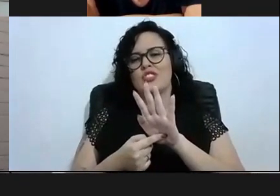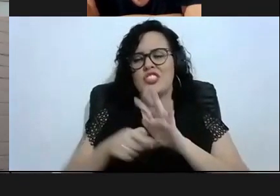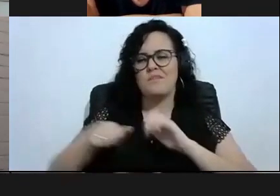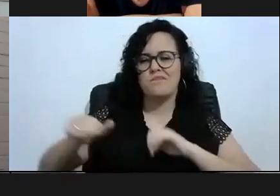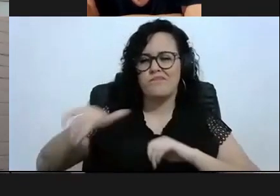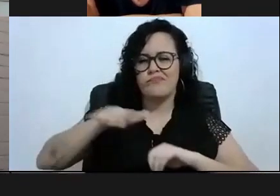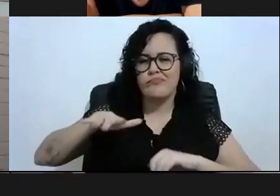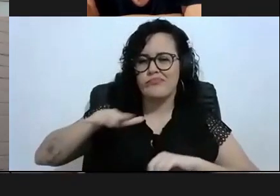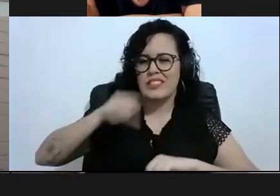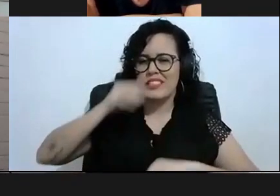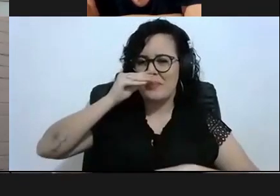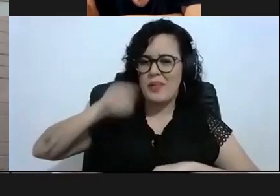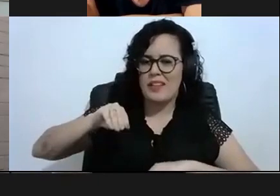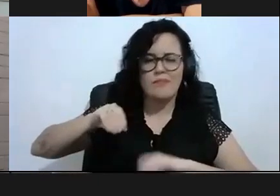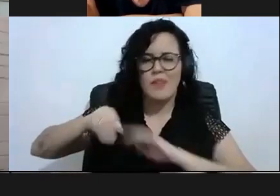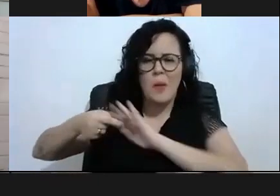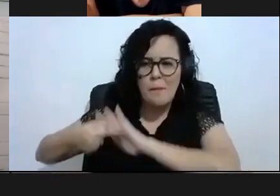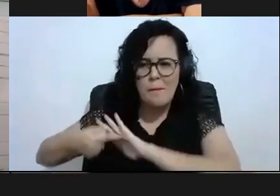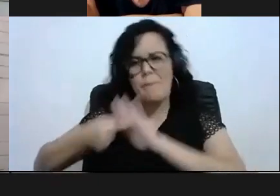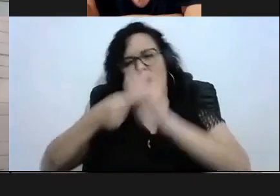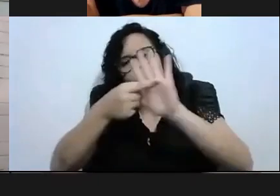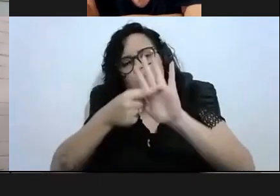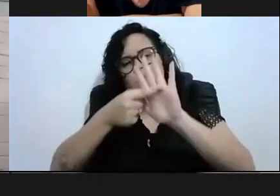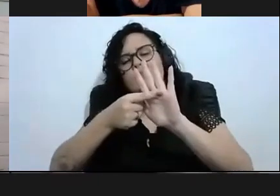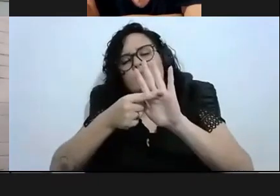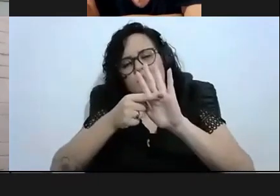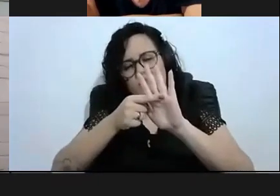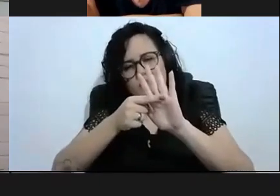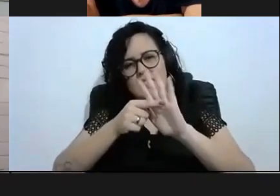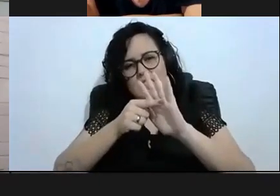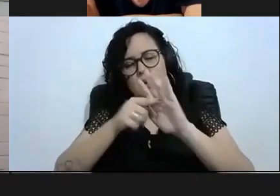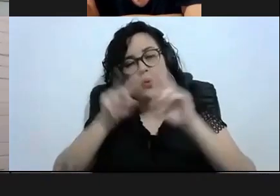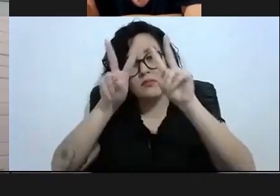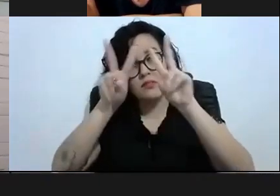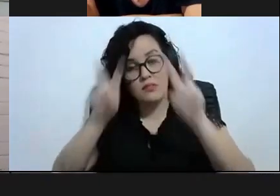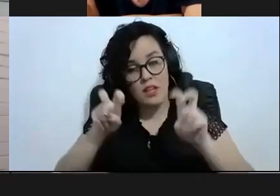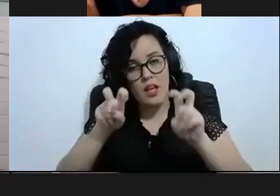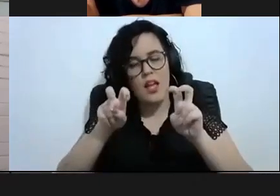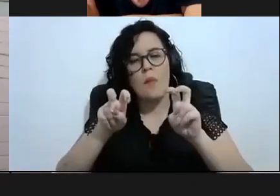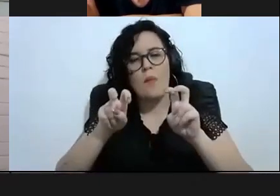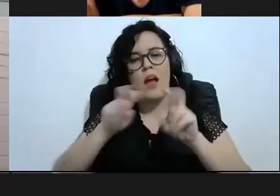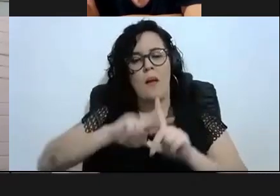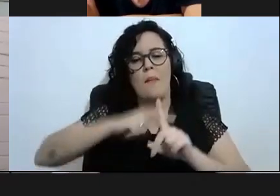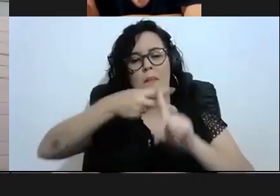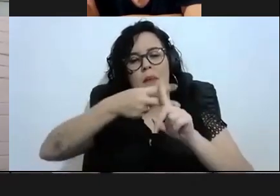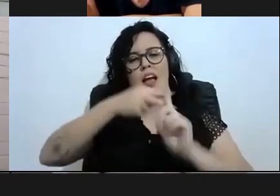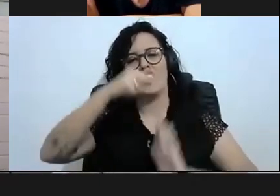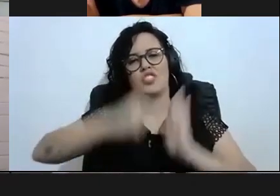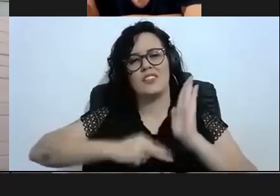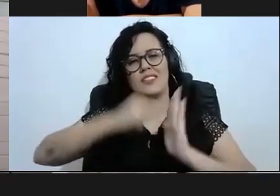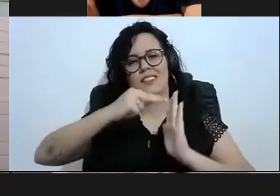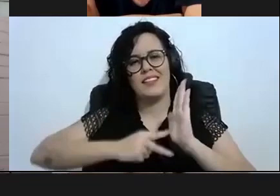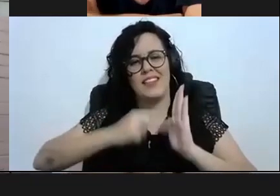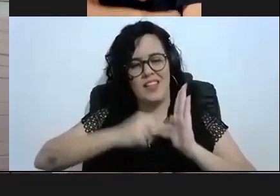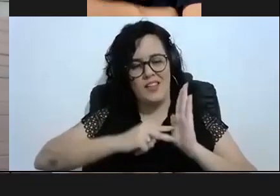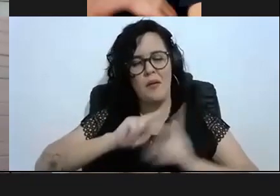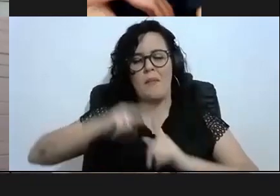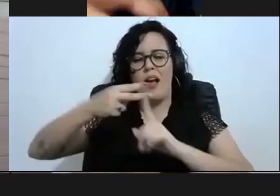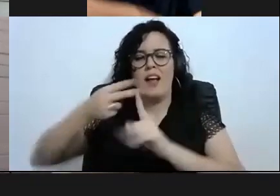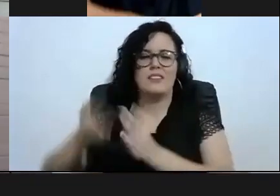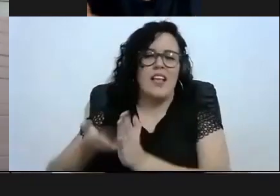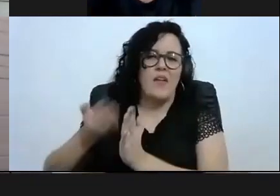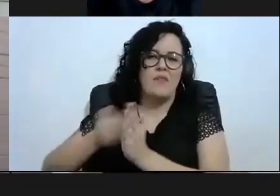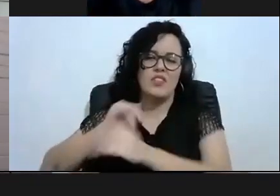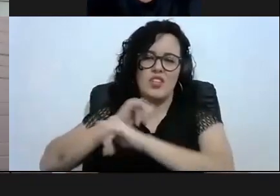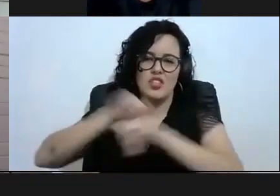afirmativas como um tema extraliterário. Né? Como é que você está enxergando